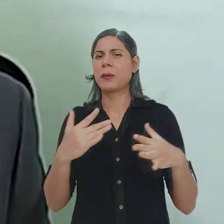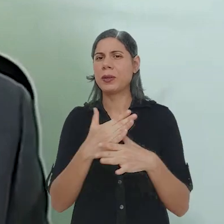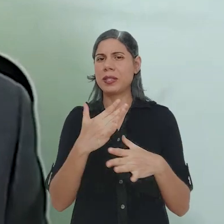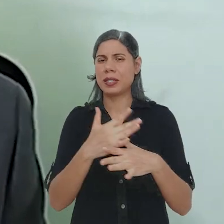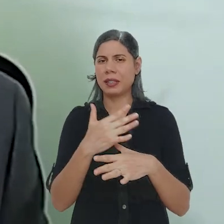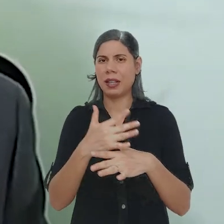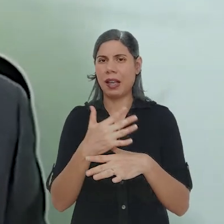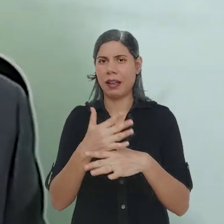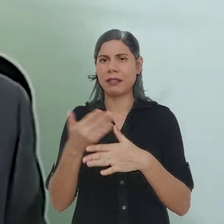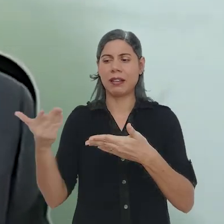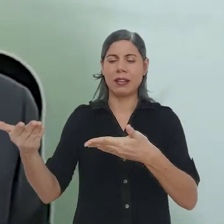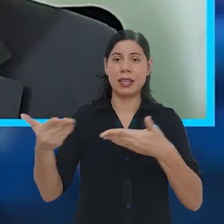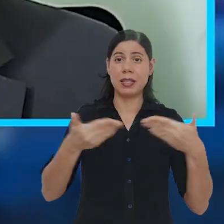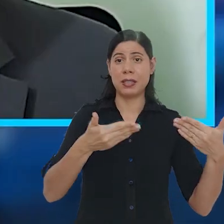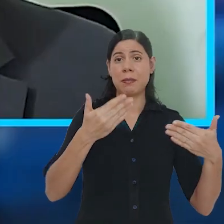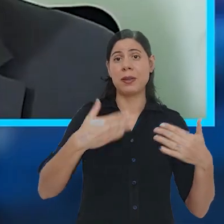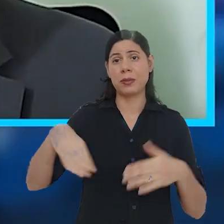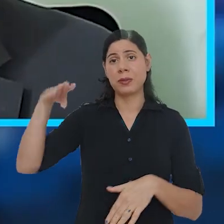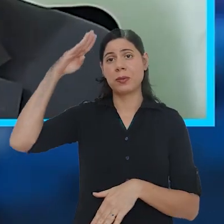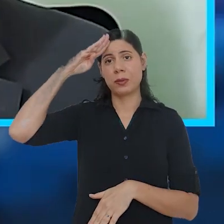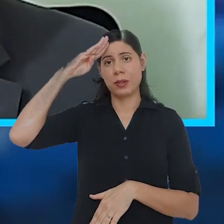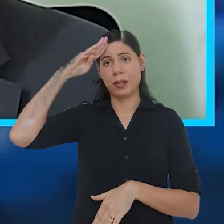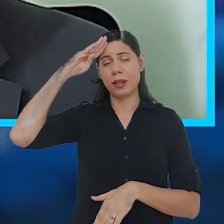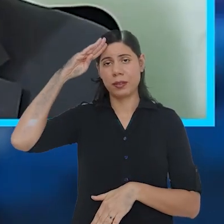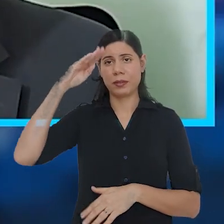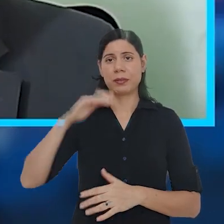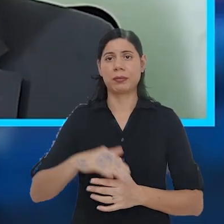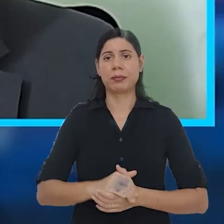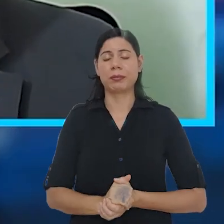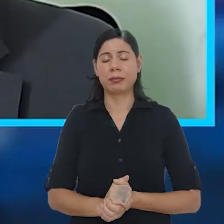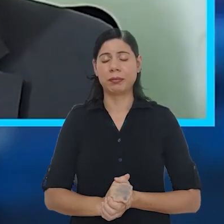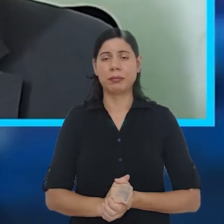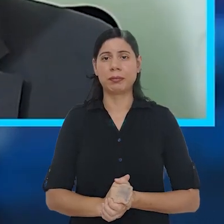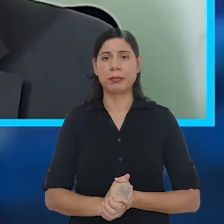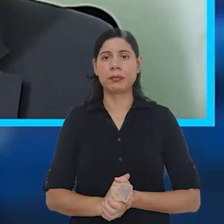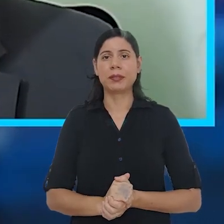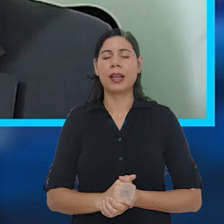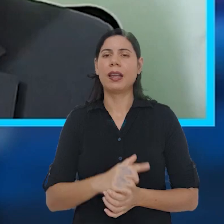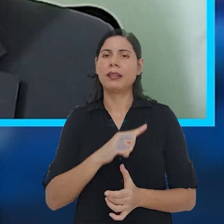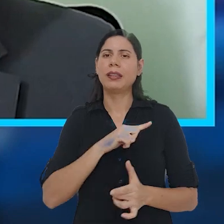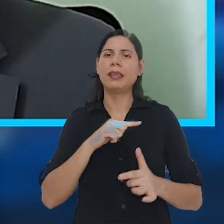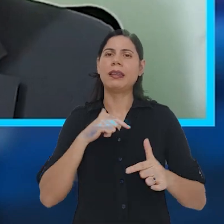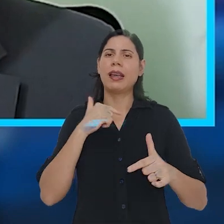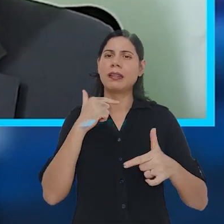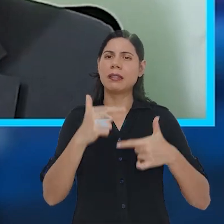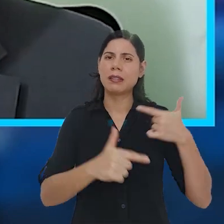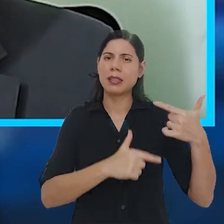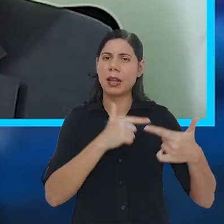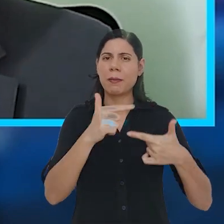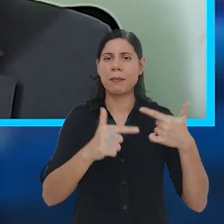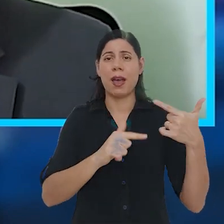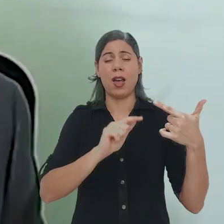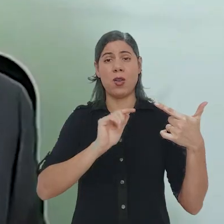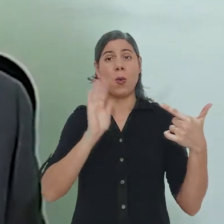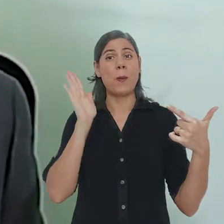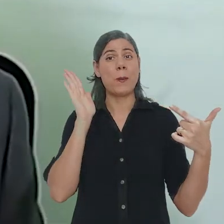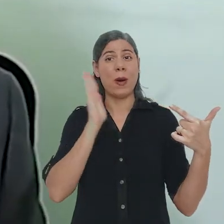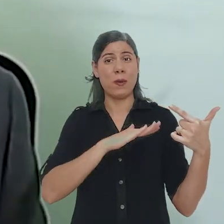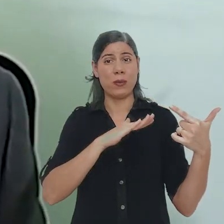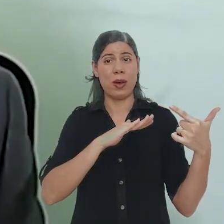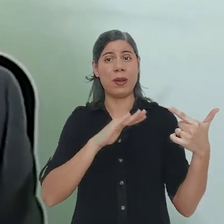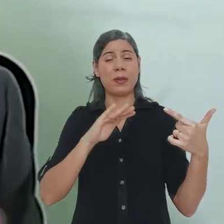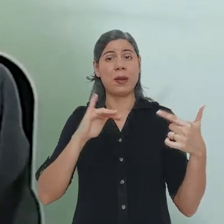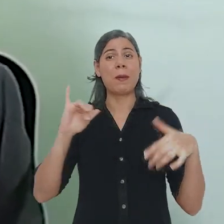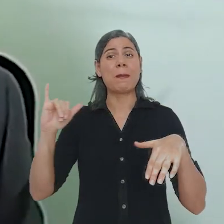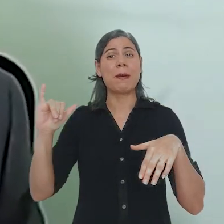que receberam soldados da borracha, e existiam, vamos dizer assim, uma mobilização, infelizmente, do mal